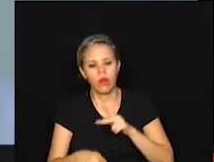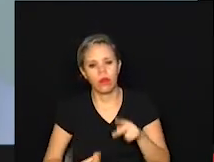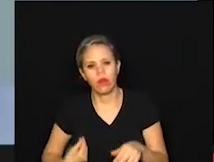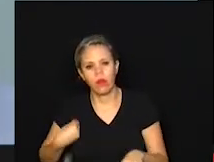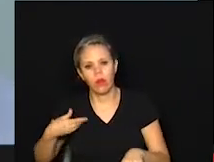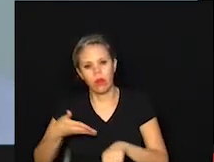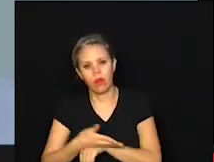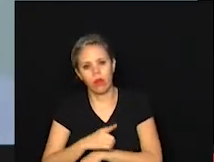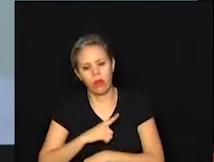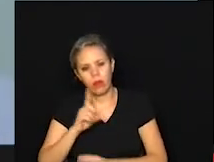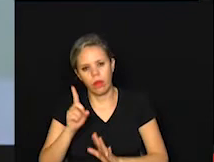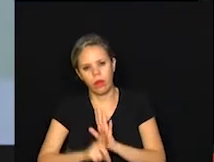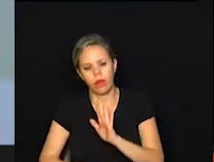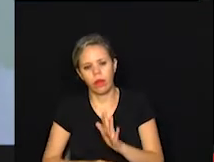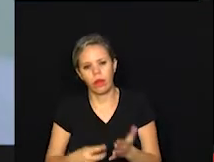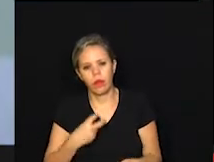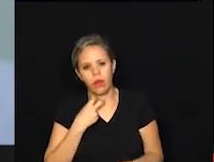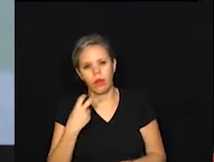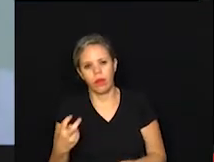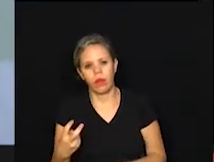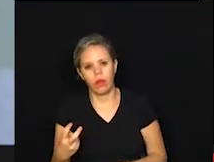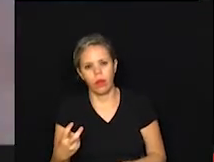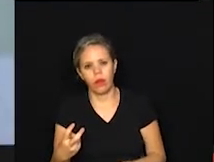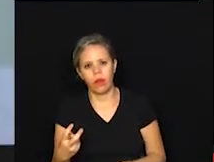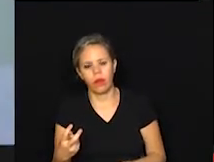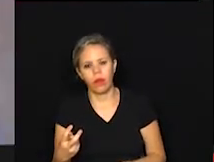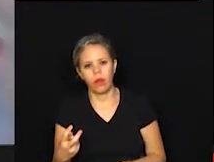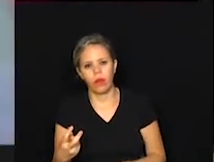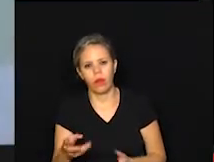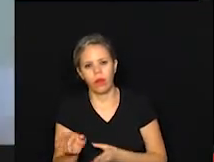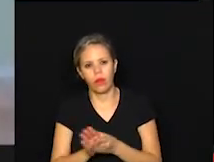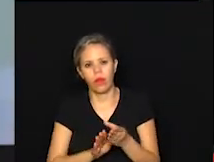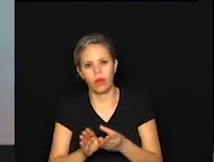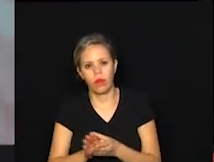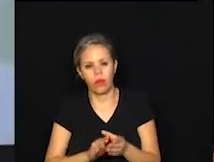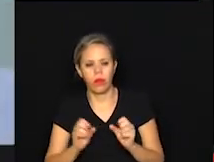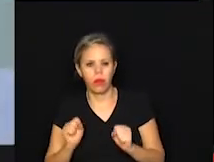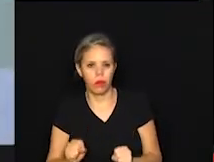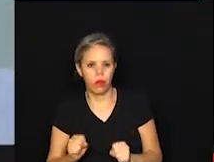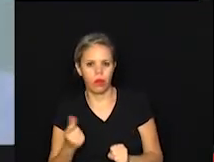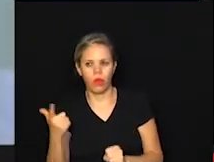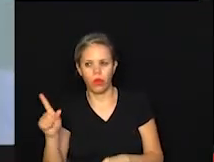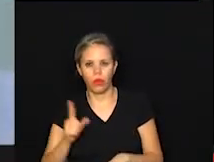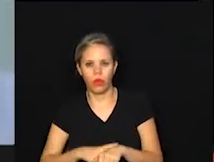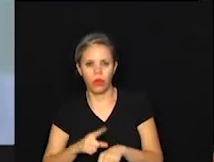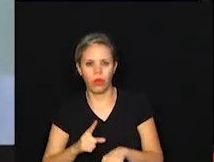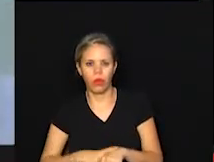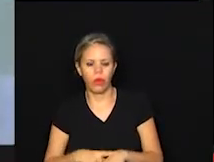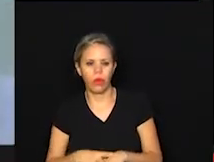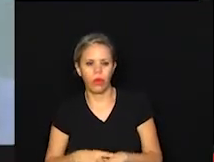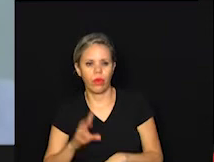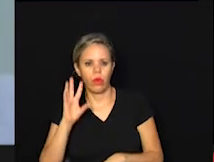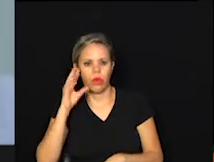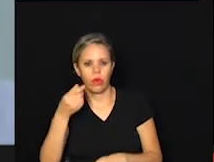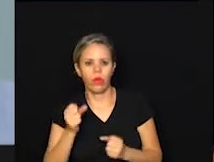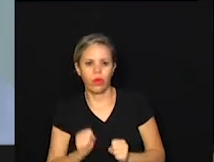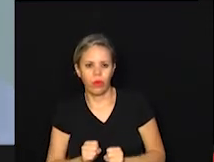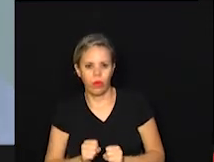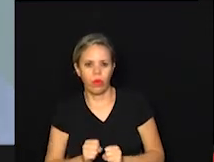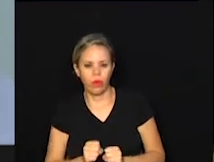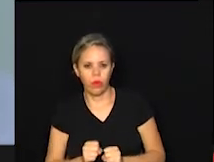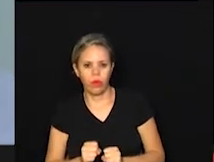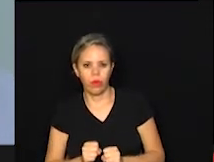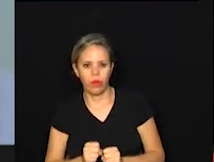participando terão direito à voz, terão a voz ali naquele conselho. Pode ser que seja um outro momento, mas eu entendo que poderíamos, e